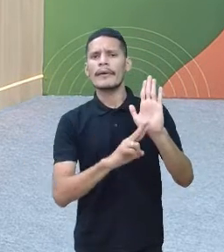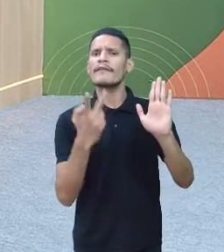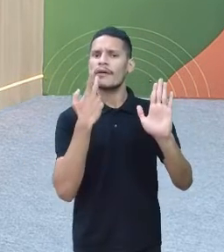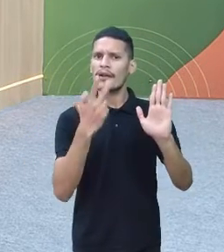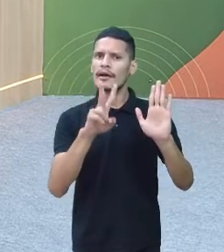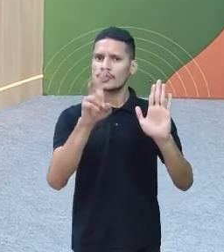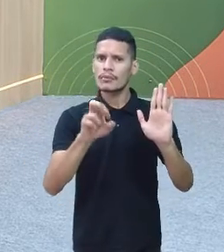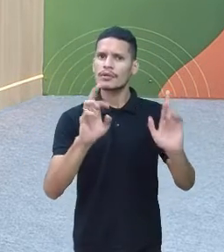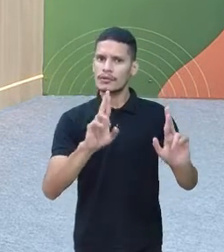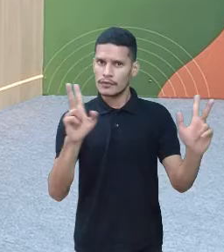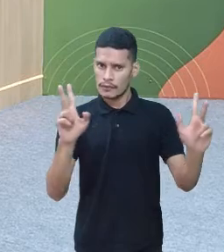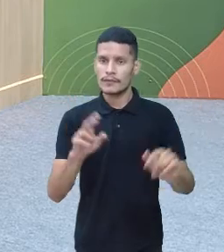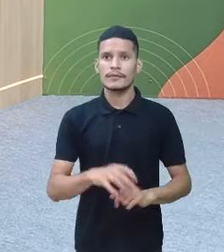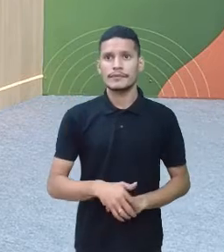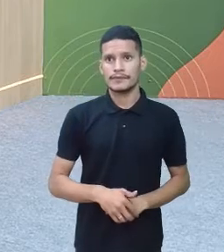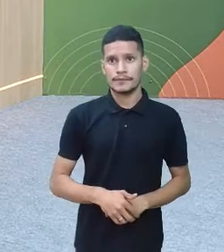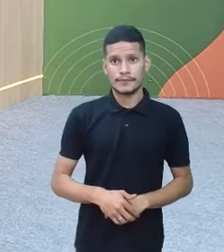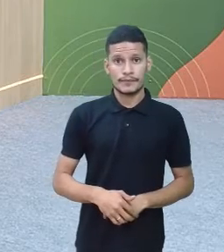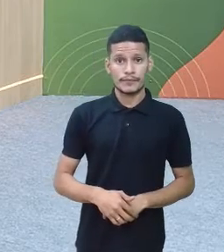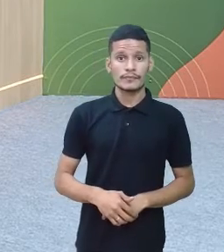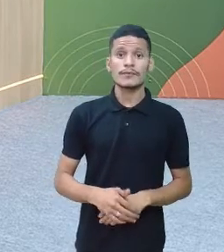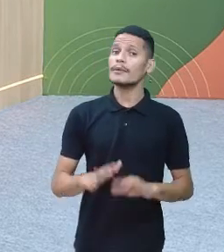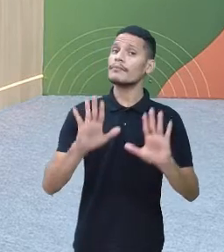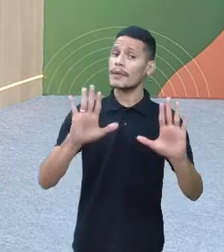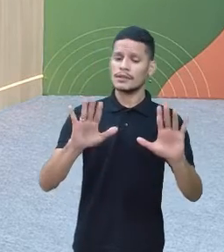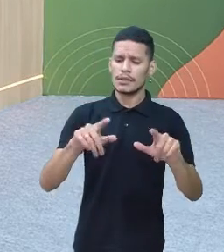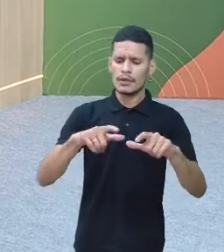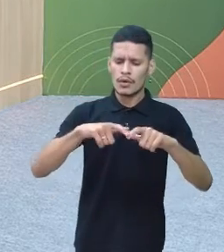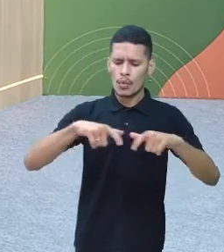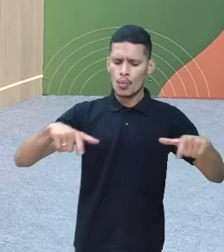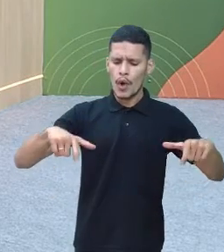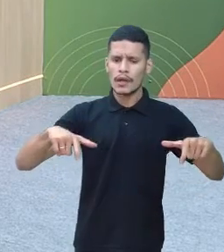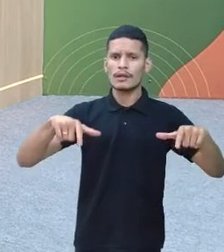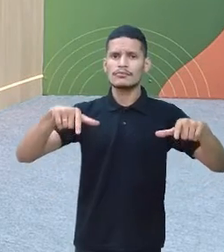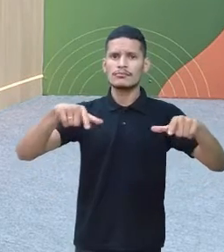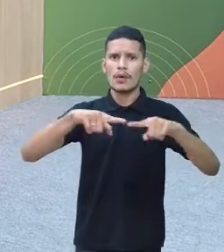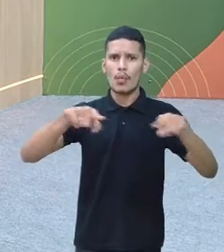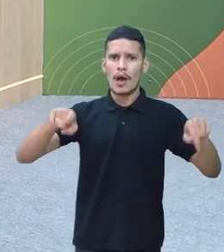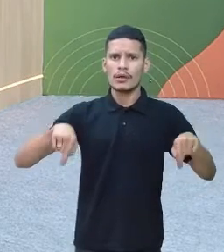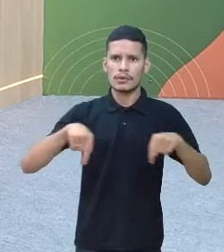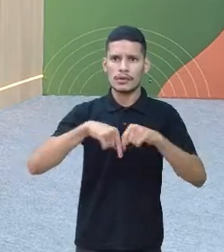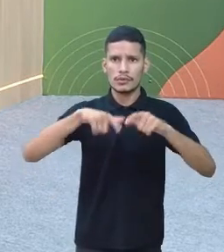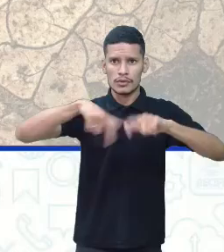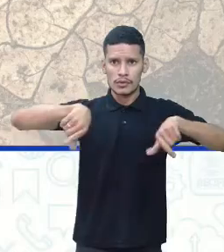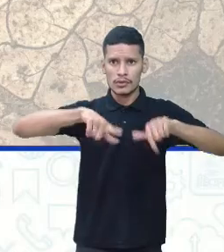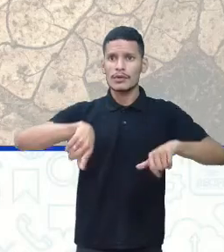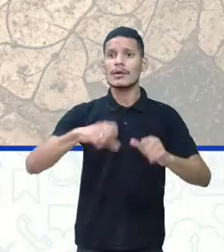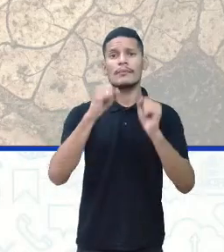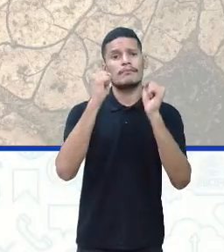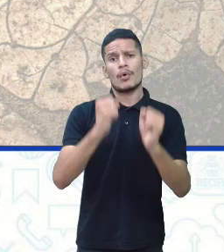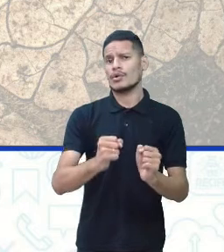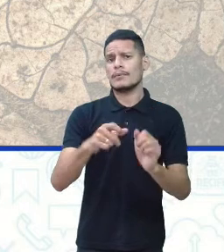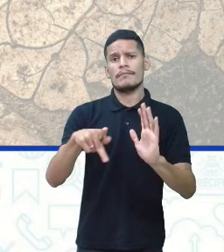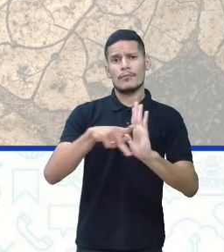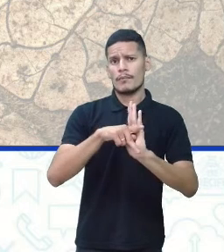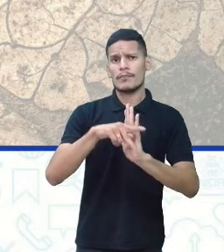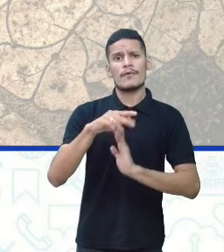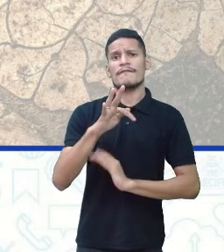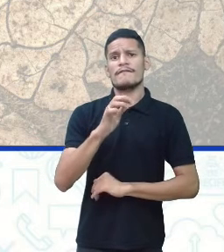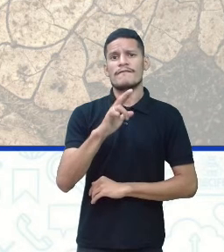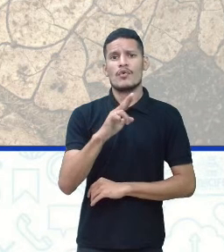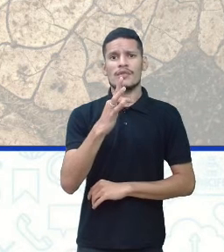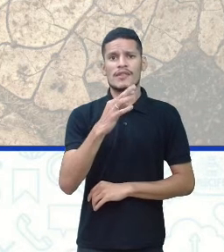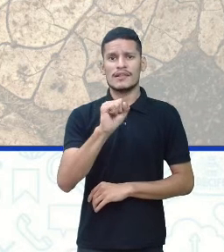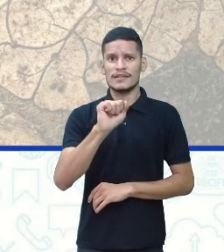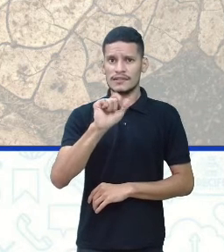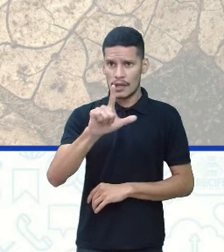algumas diferenciações. A quadra. A quadra ela pode ser uma quadra de futsal ou